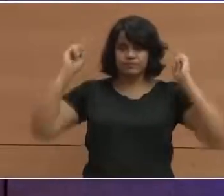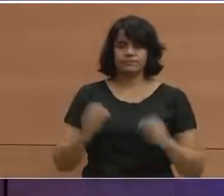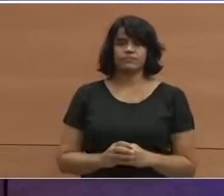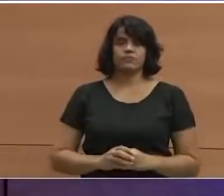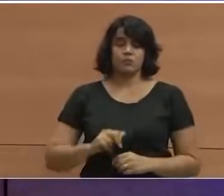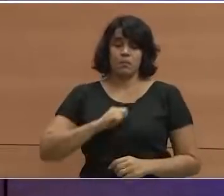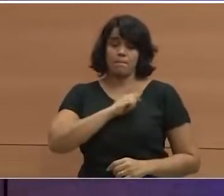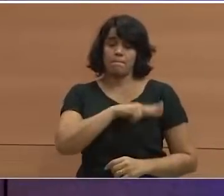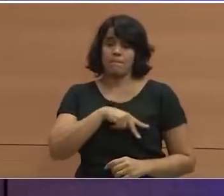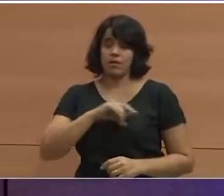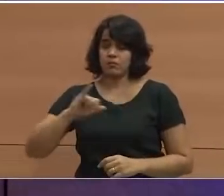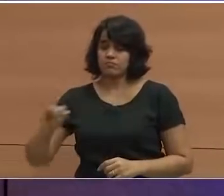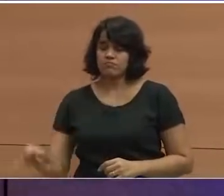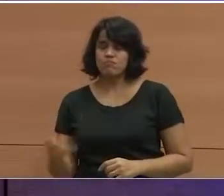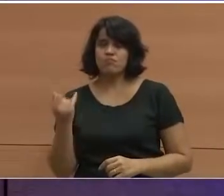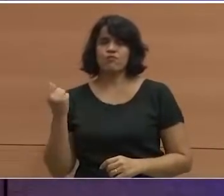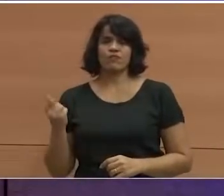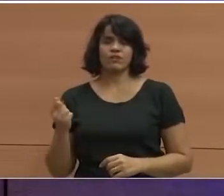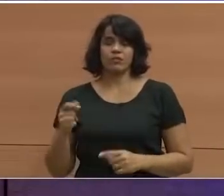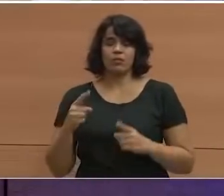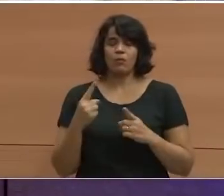se abriu para ele.